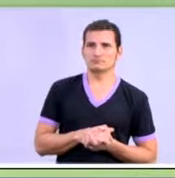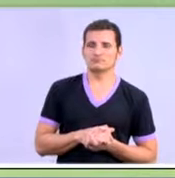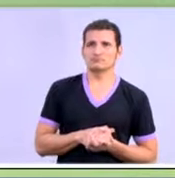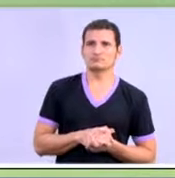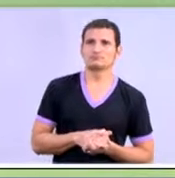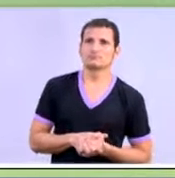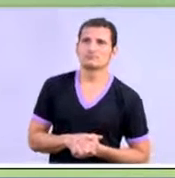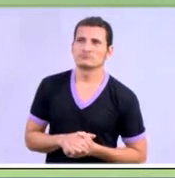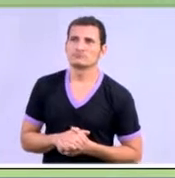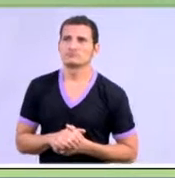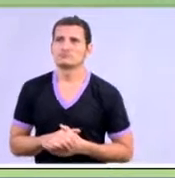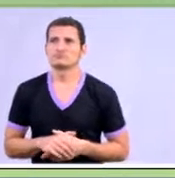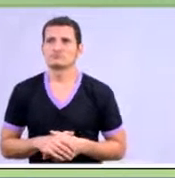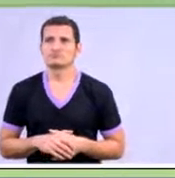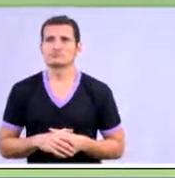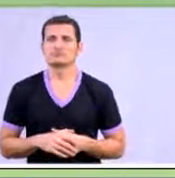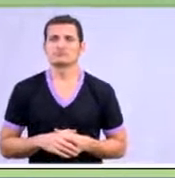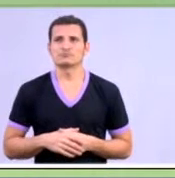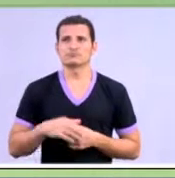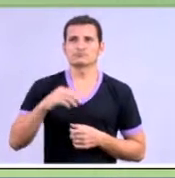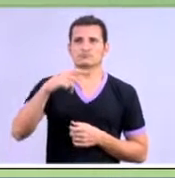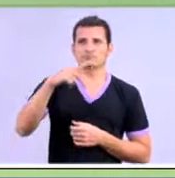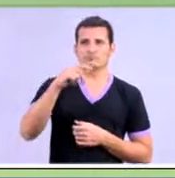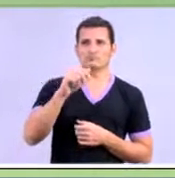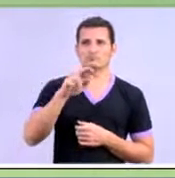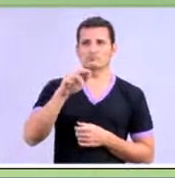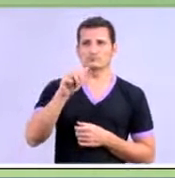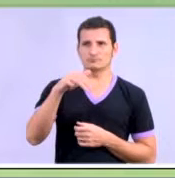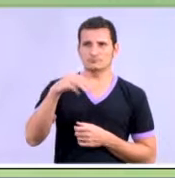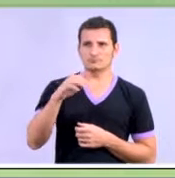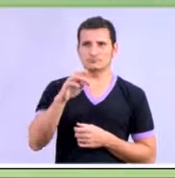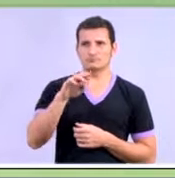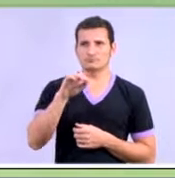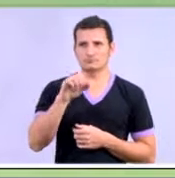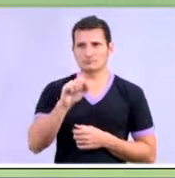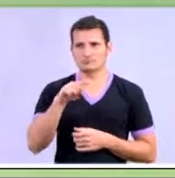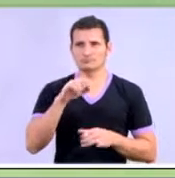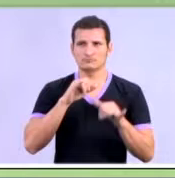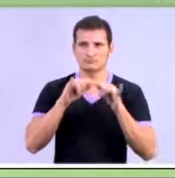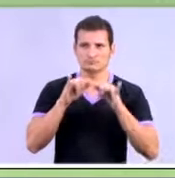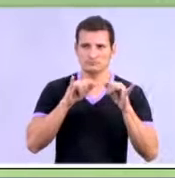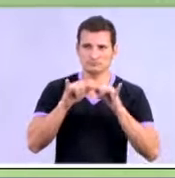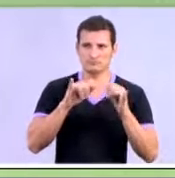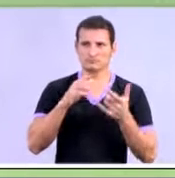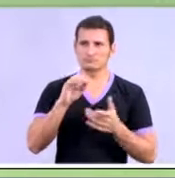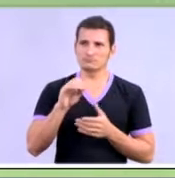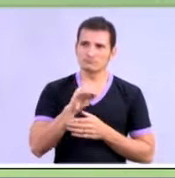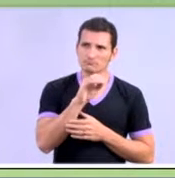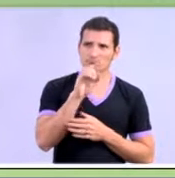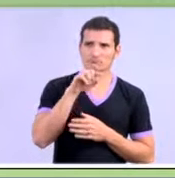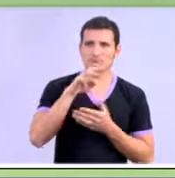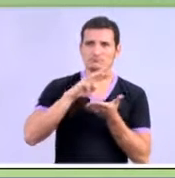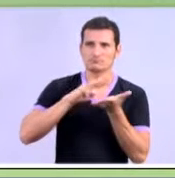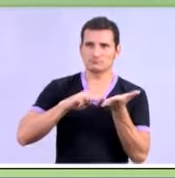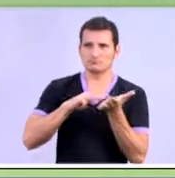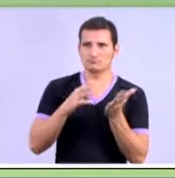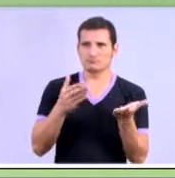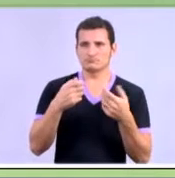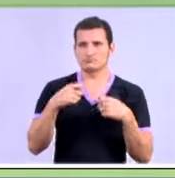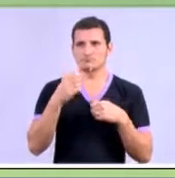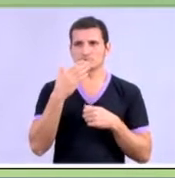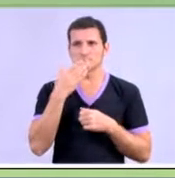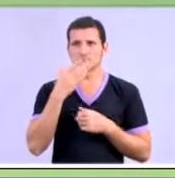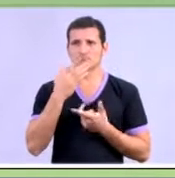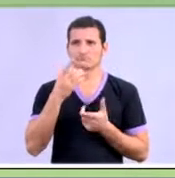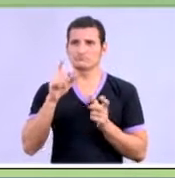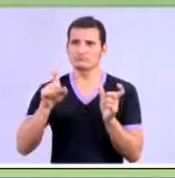nome que define uma ação. Os parâmetros são informações que a gente passa ao método, agora precisa do tipo de retorno, quer dizer, o